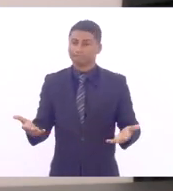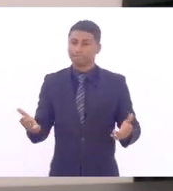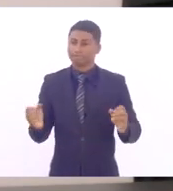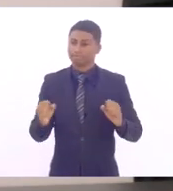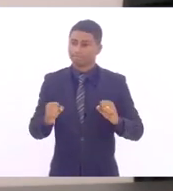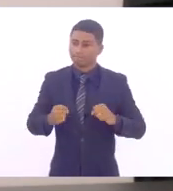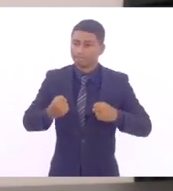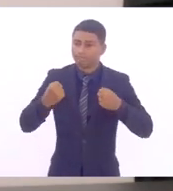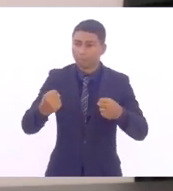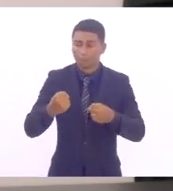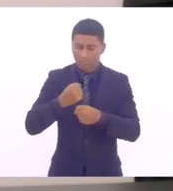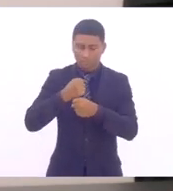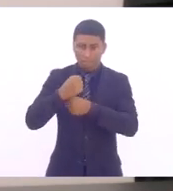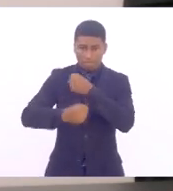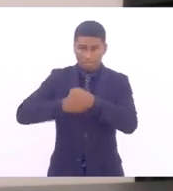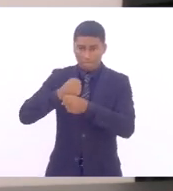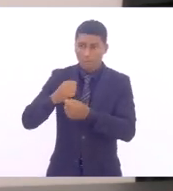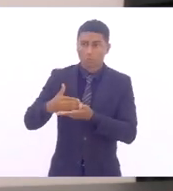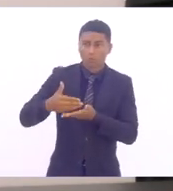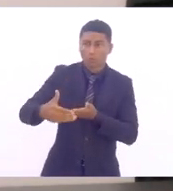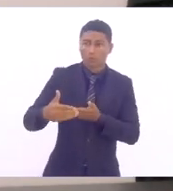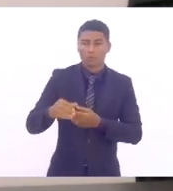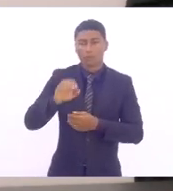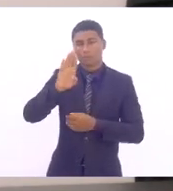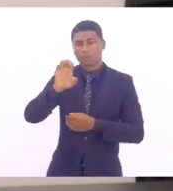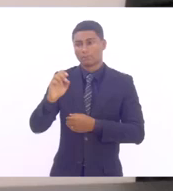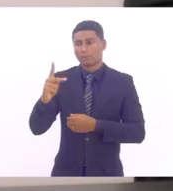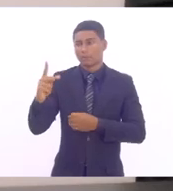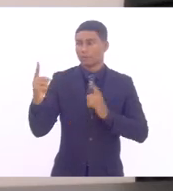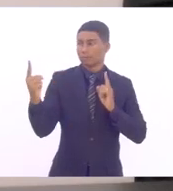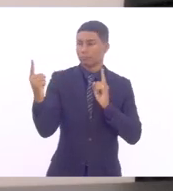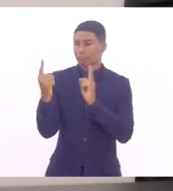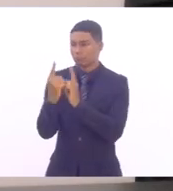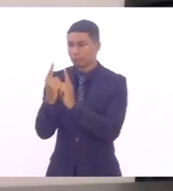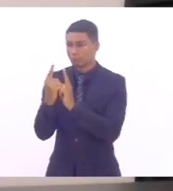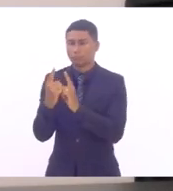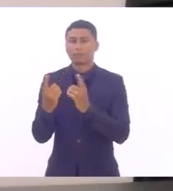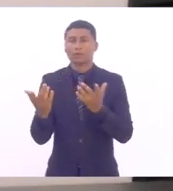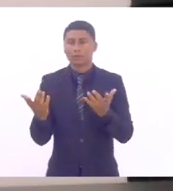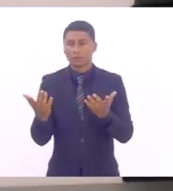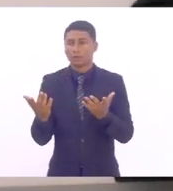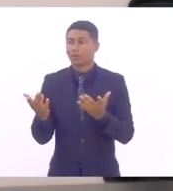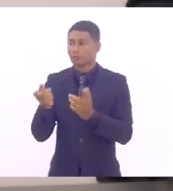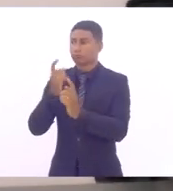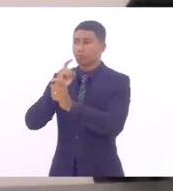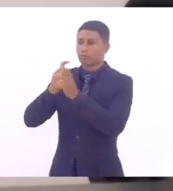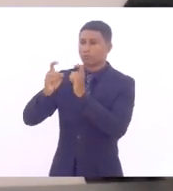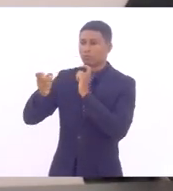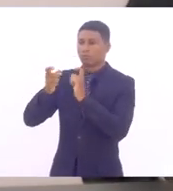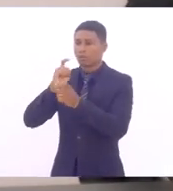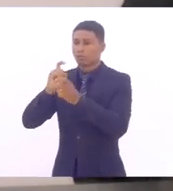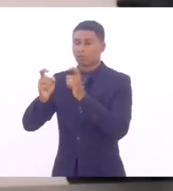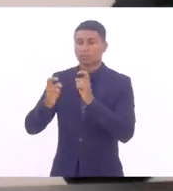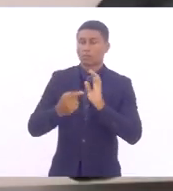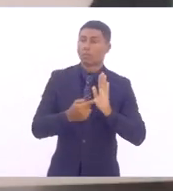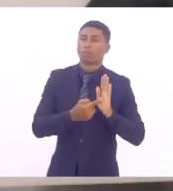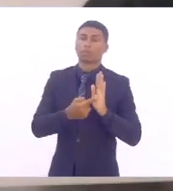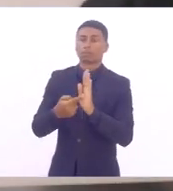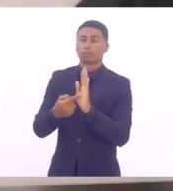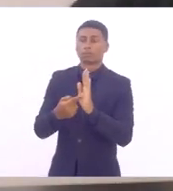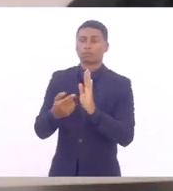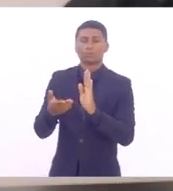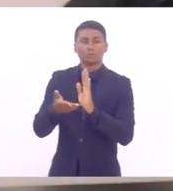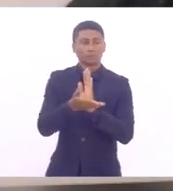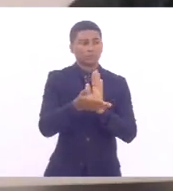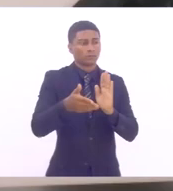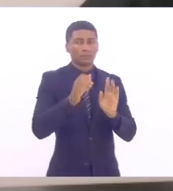no início do ano procurei o BEP, apresentei a ANACORTORG, abrimos diálogo, e isso mostramos para todo mundo